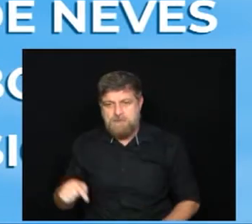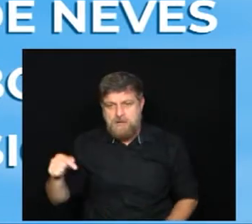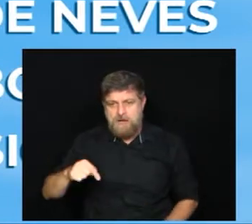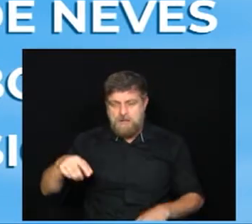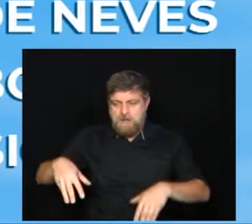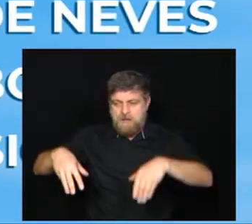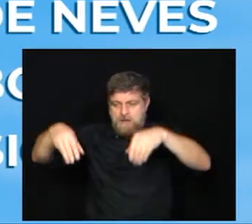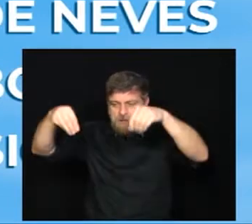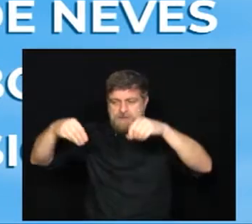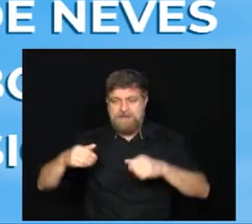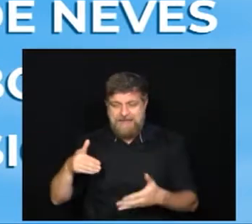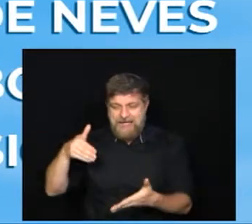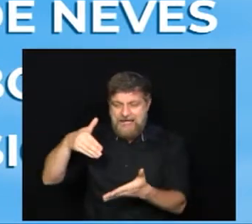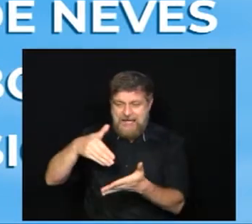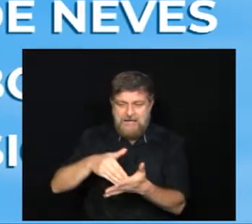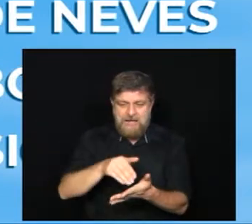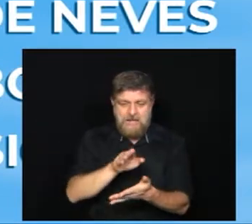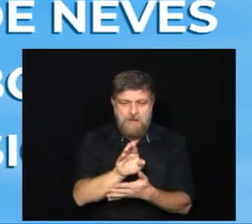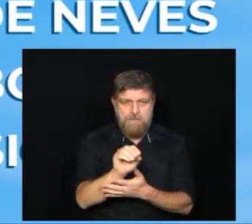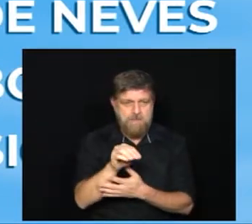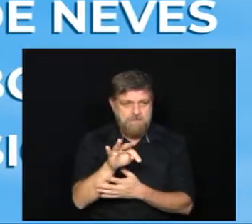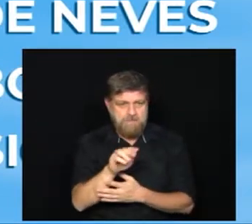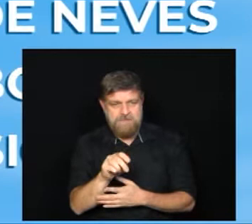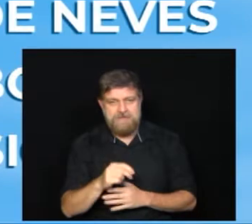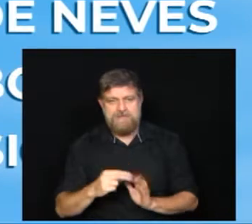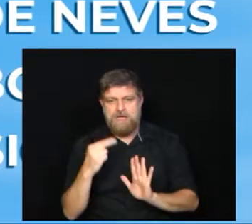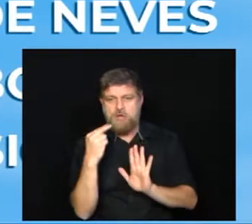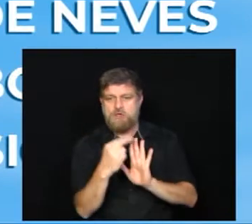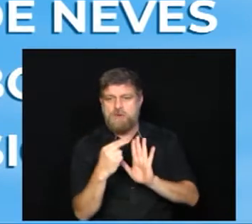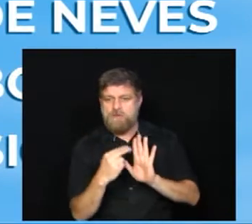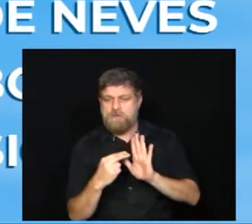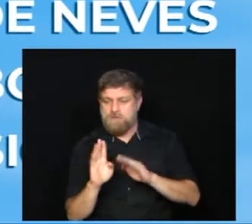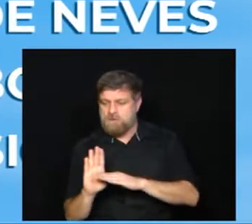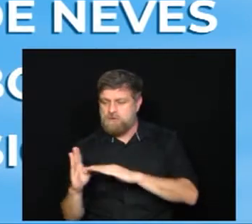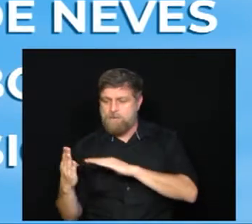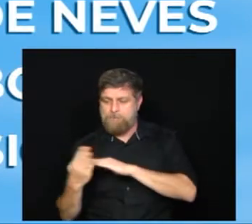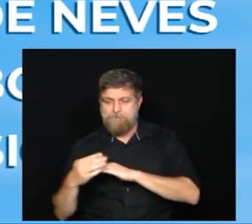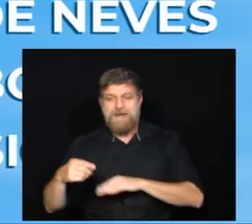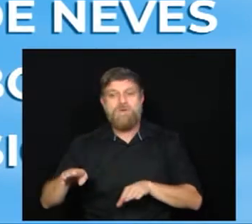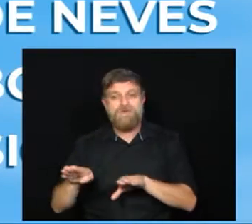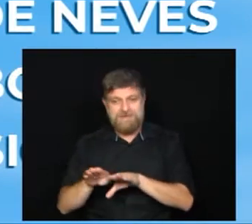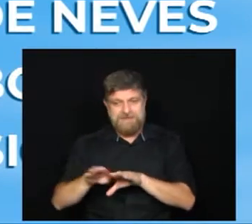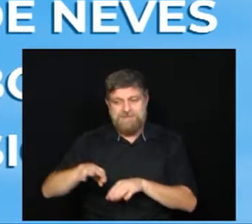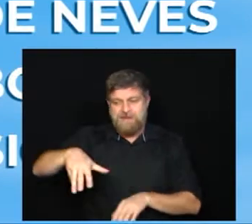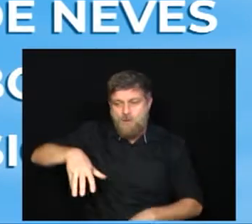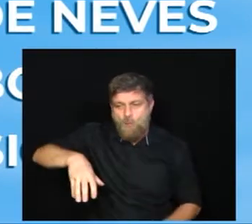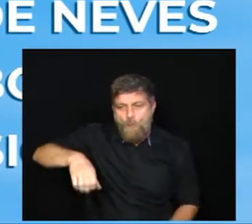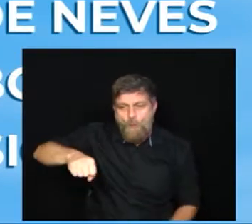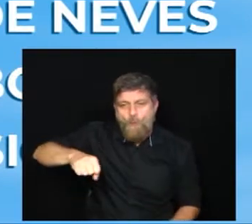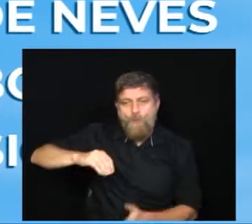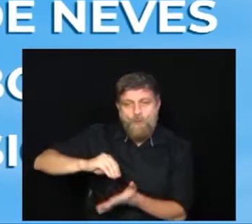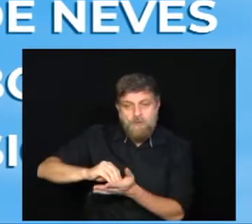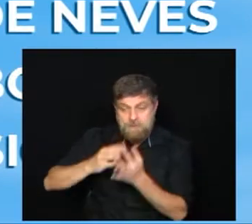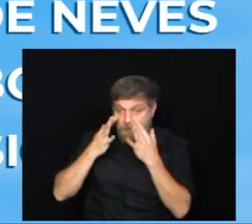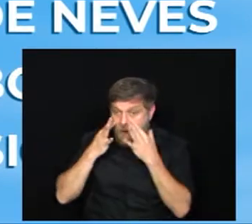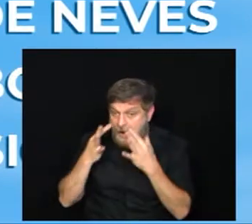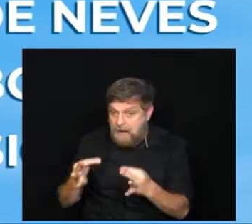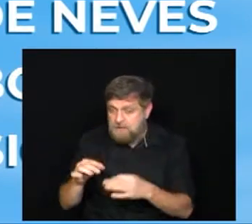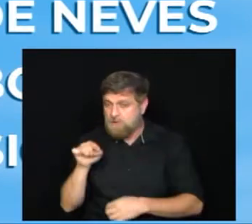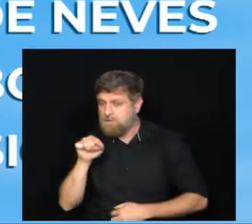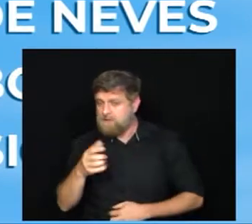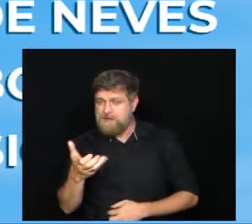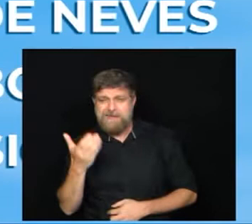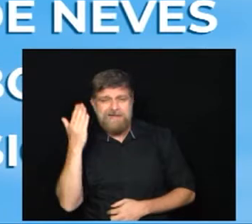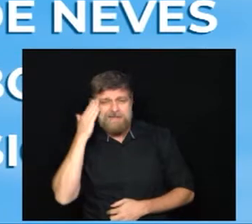até a região do Bonfim, Jardim Brasil e parte do Botafogo também. Então, atenção, se você quer